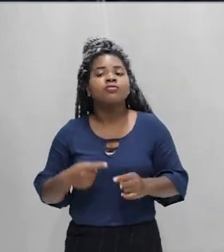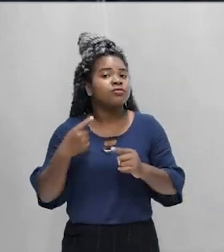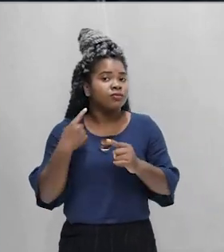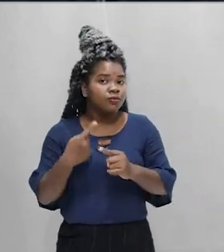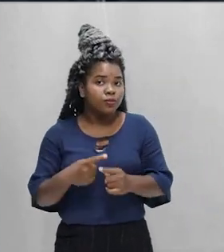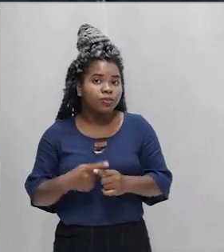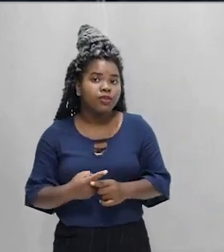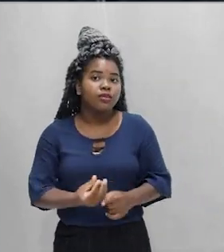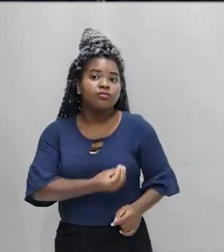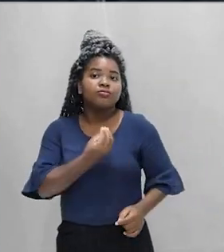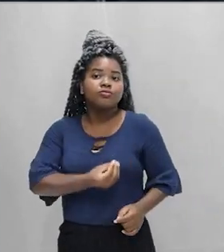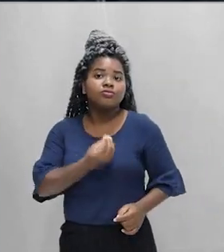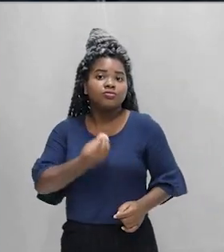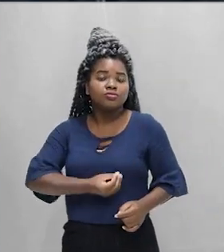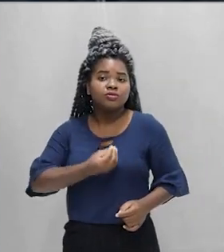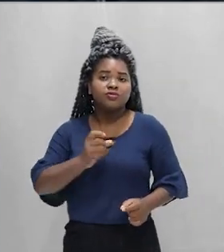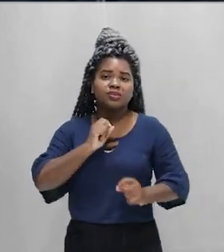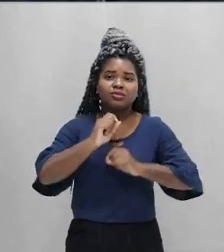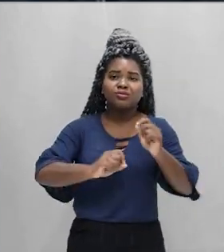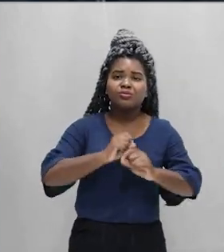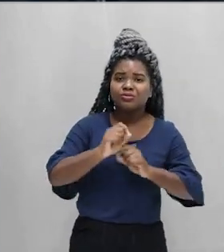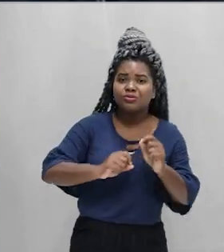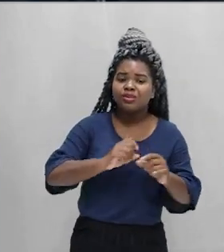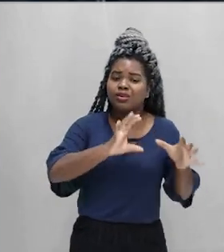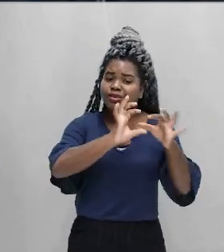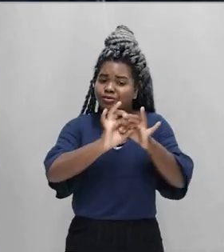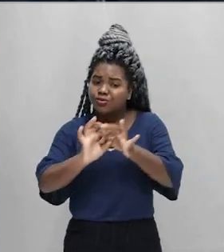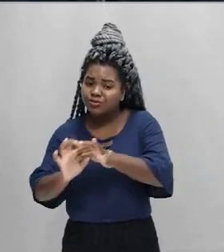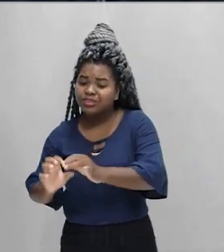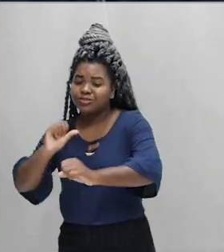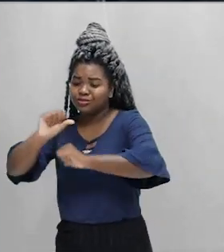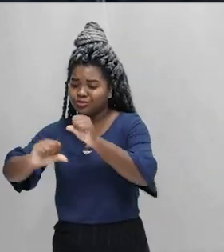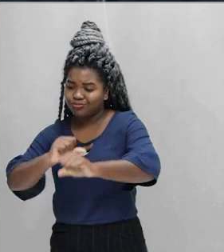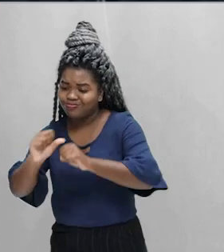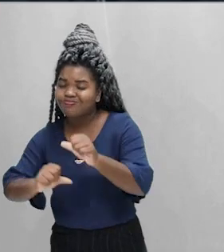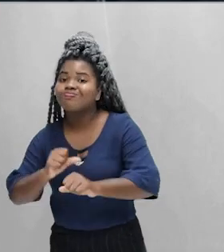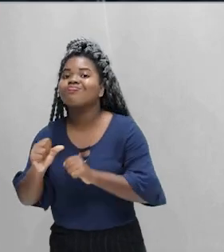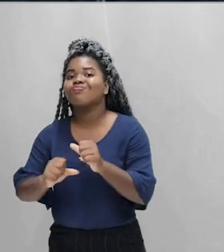nós estamos vivendo um momento de transformação